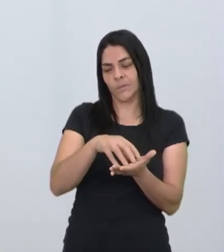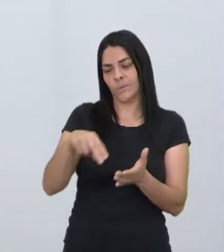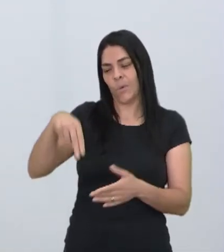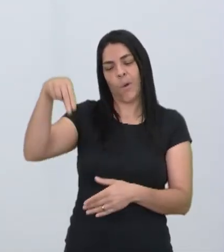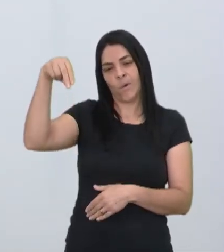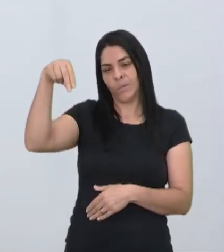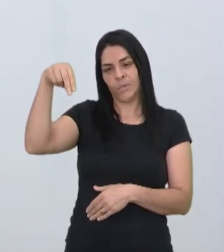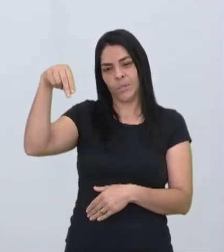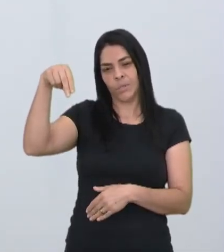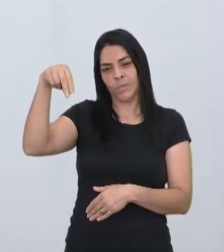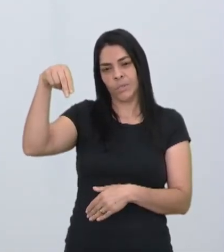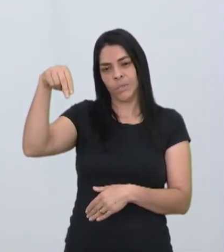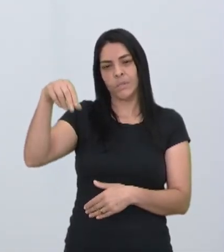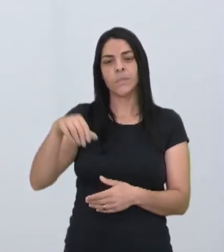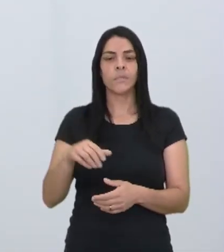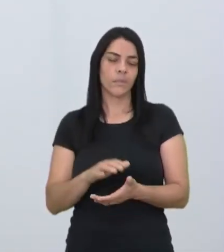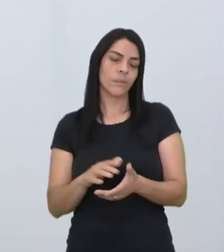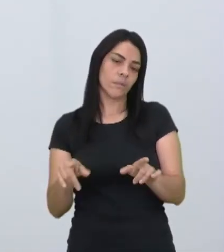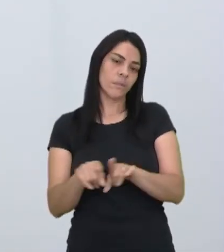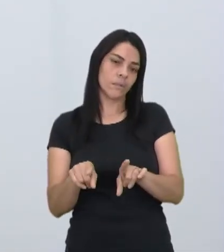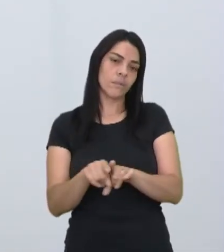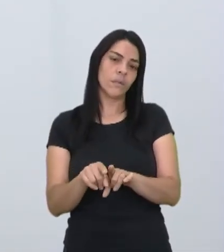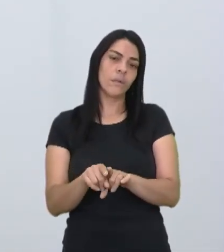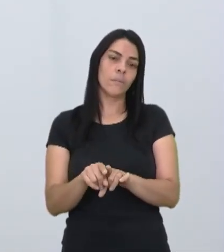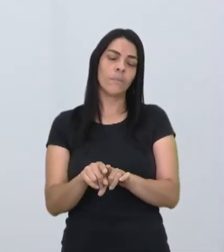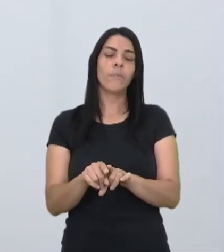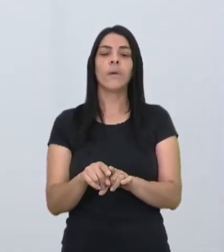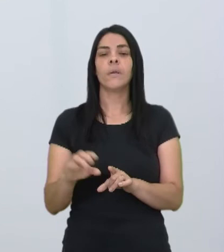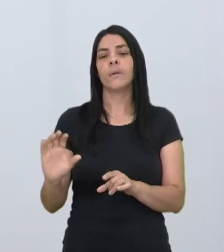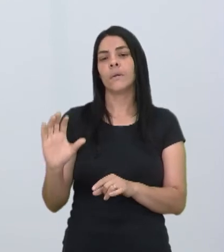né? Também vai ficando um pouco mais